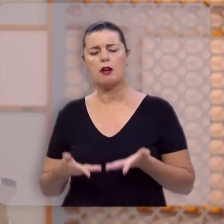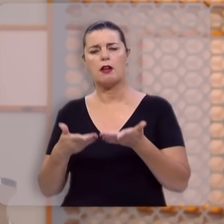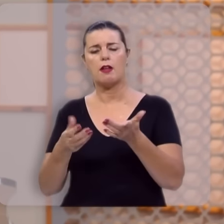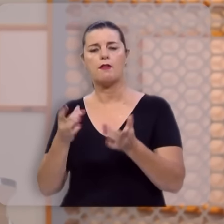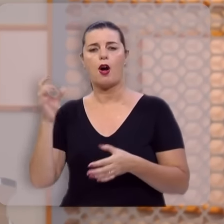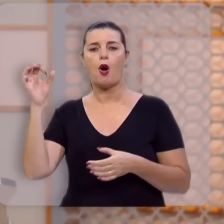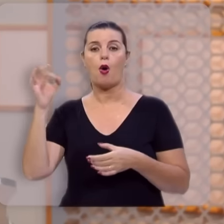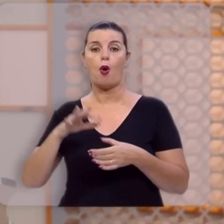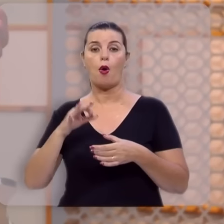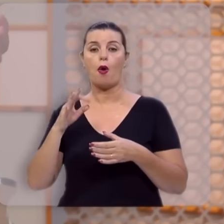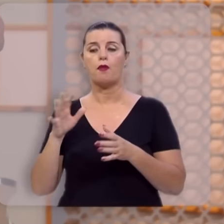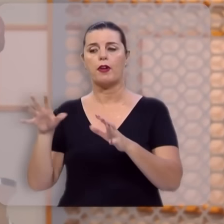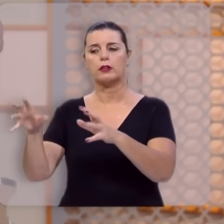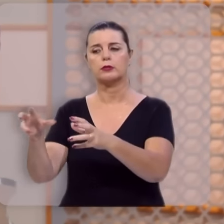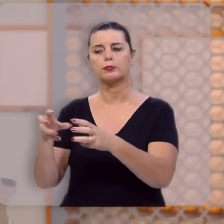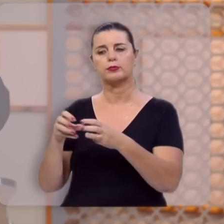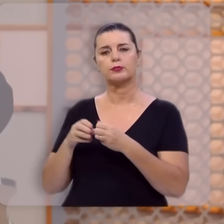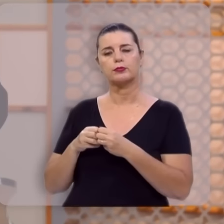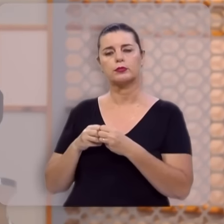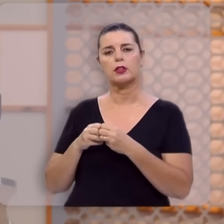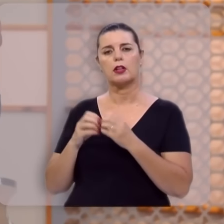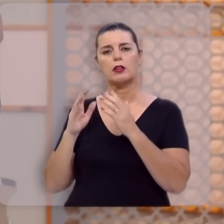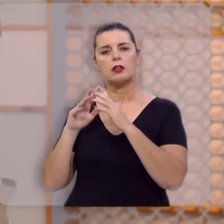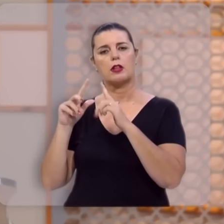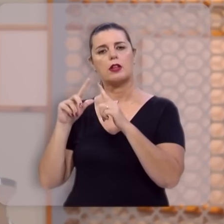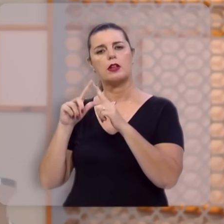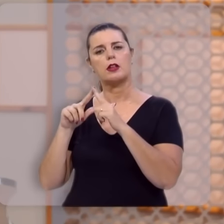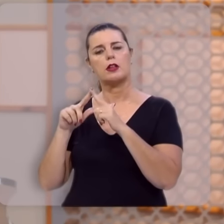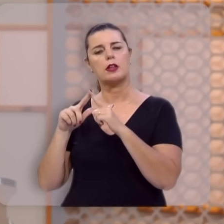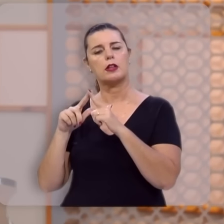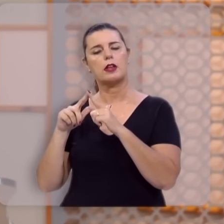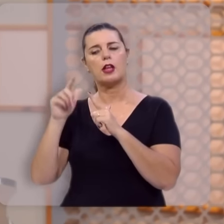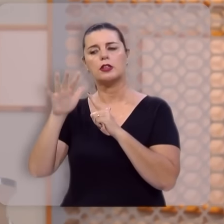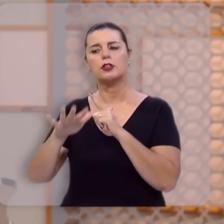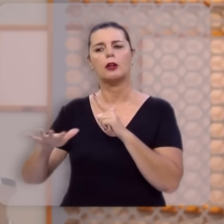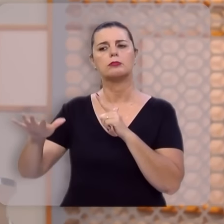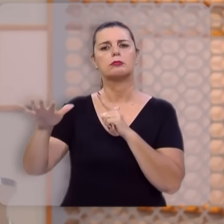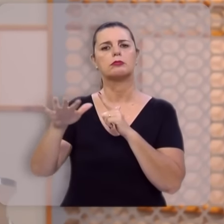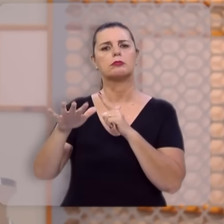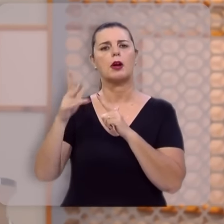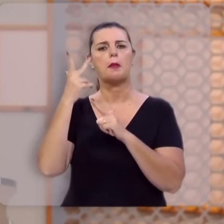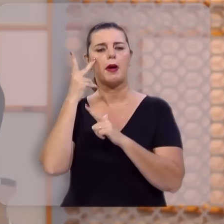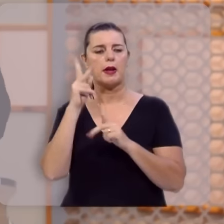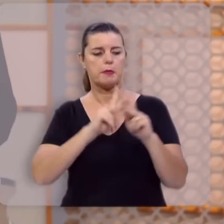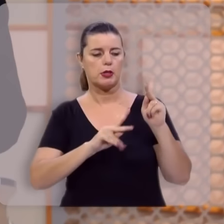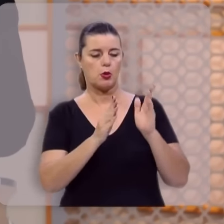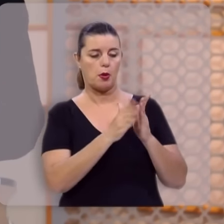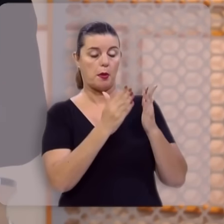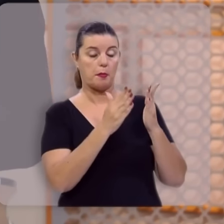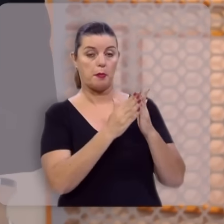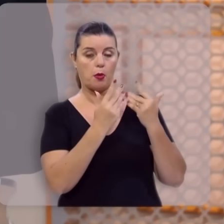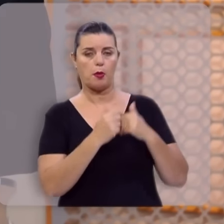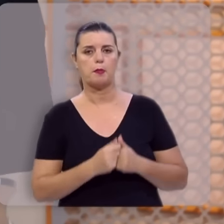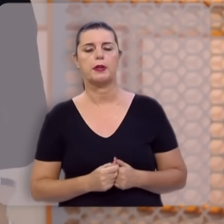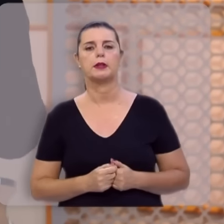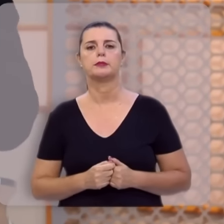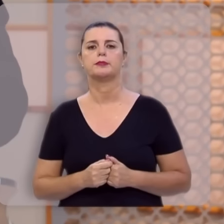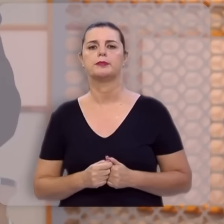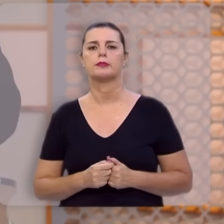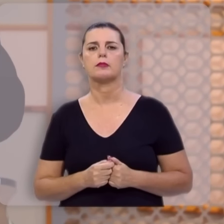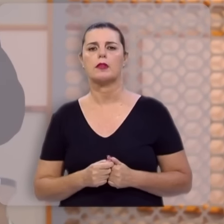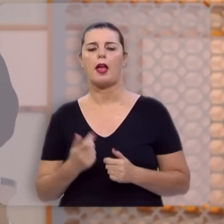generosa oferta colhida entre as igrejas gentílicas para os pobres da Judéia,